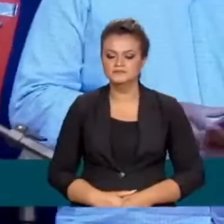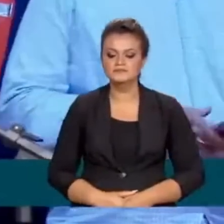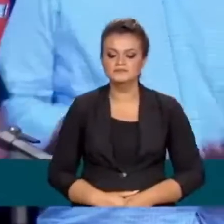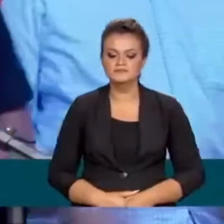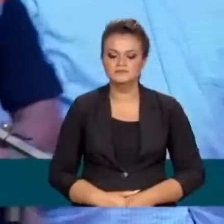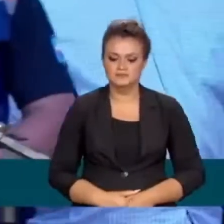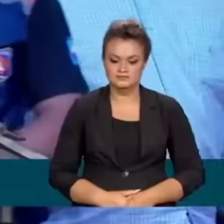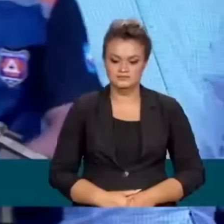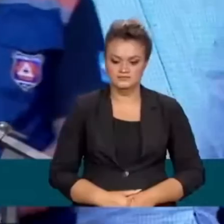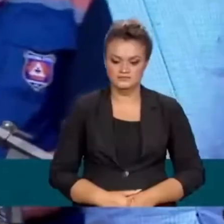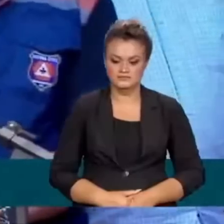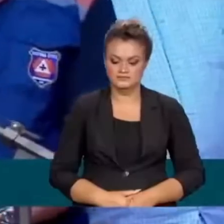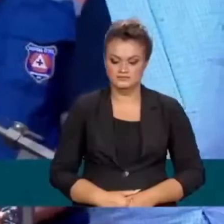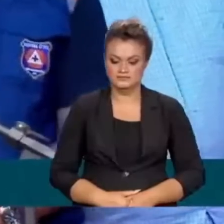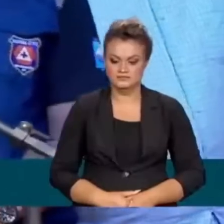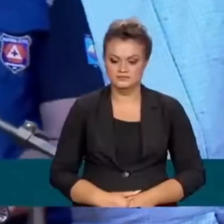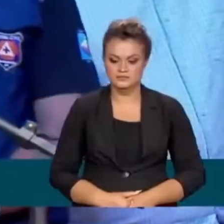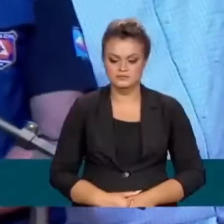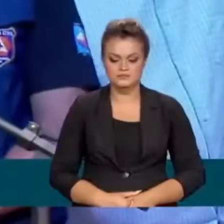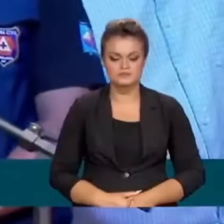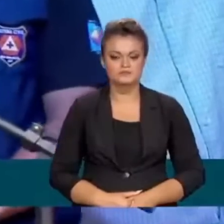eu gostaria